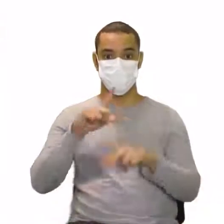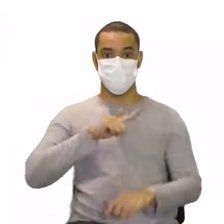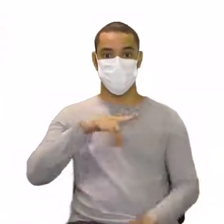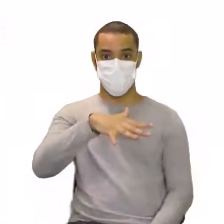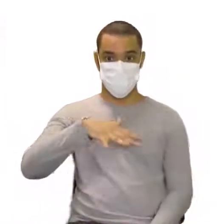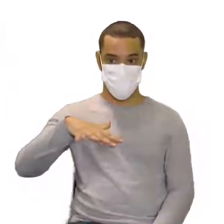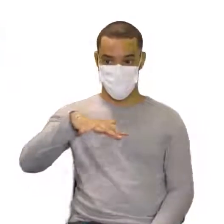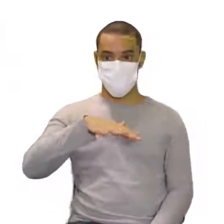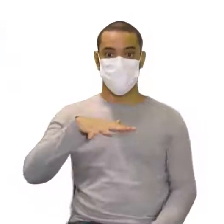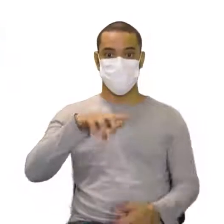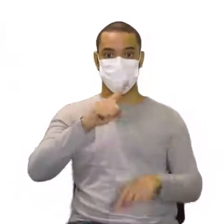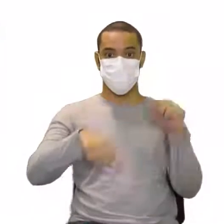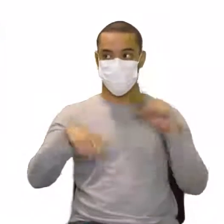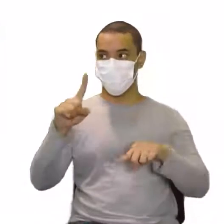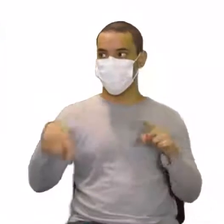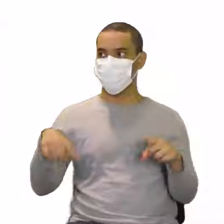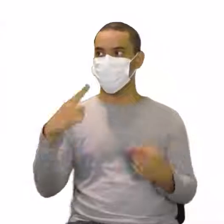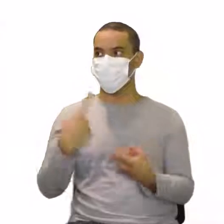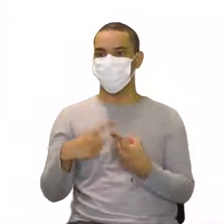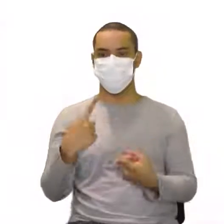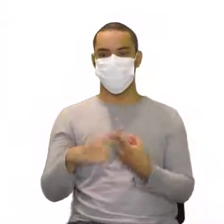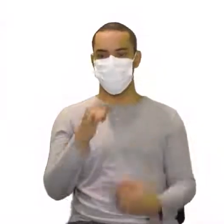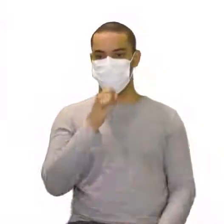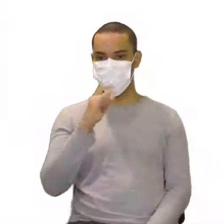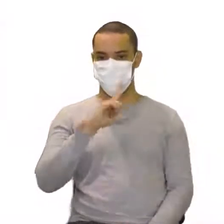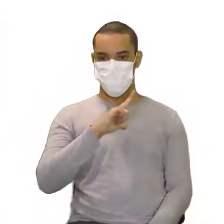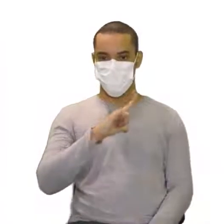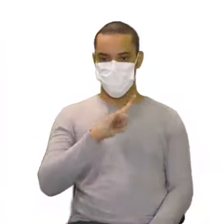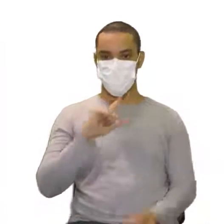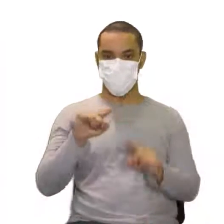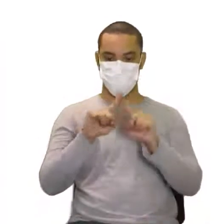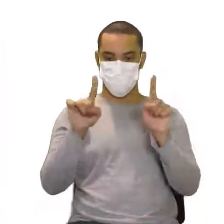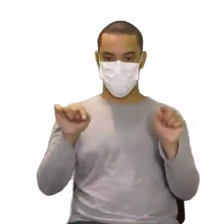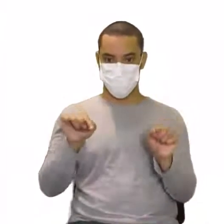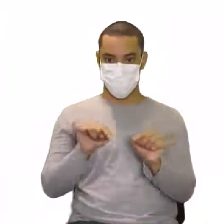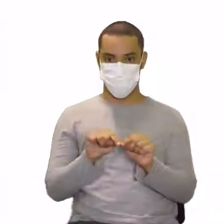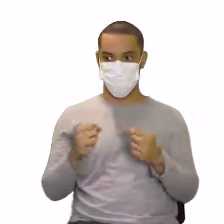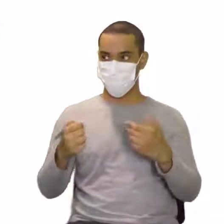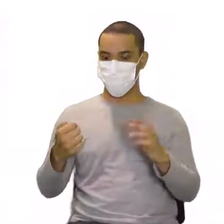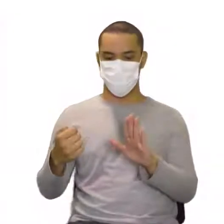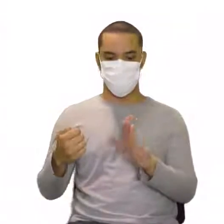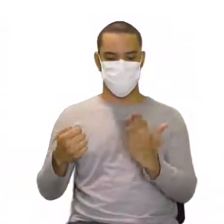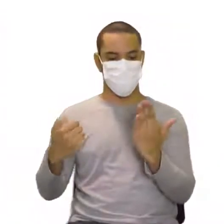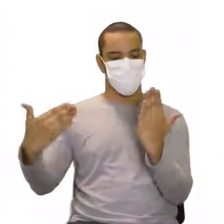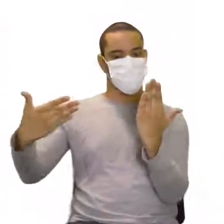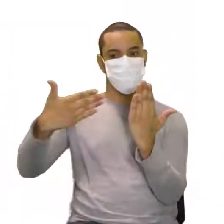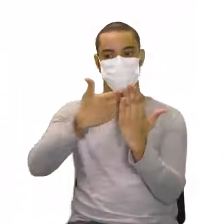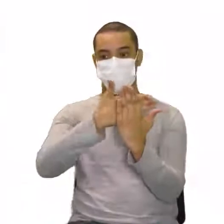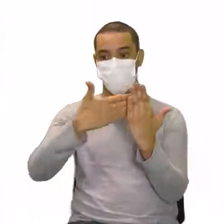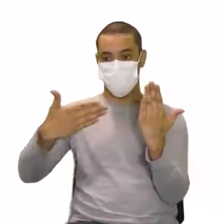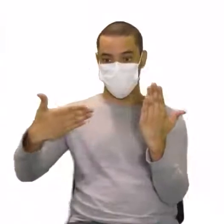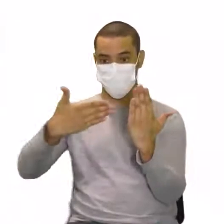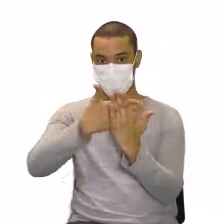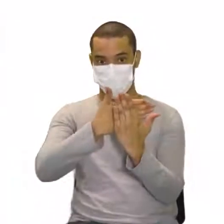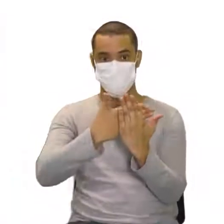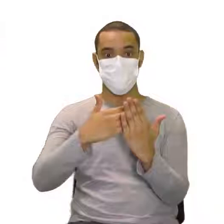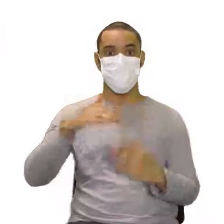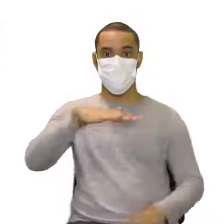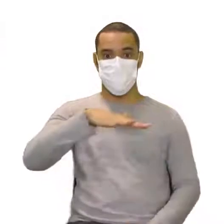área, quando essa espira está entrando em um campo magnético. Observe que a área